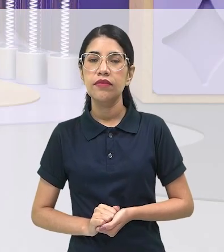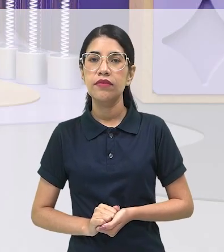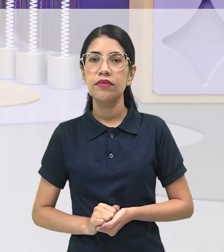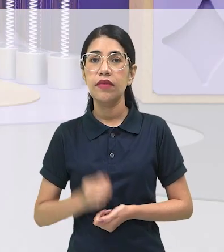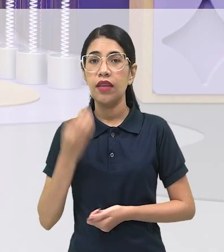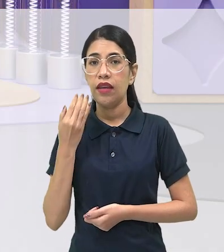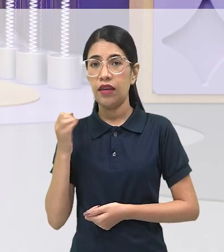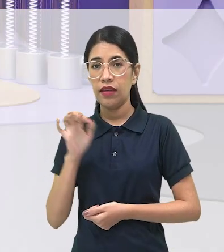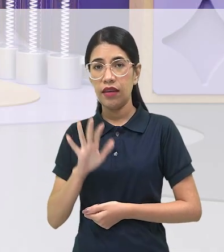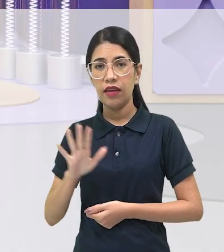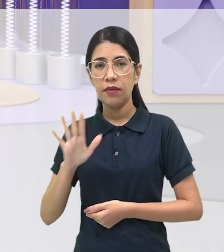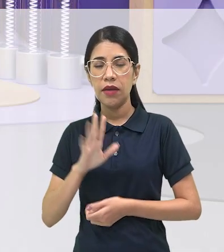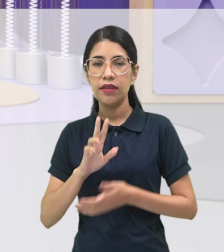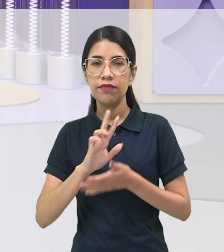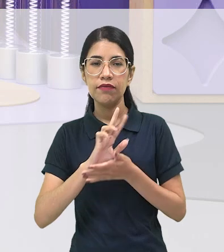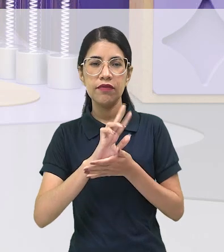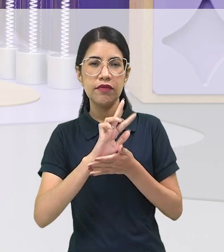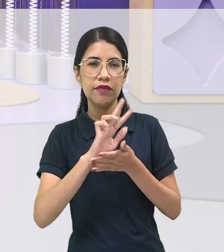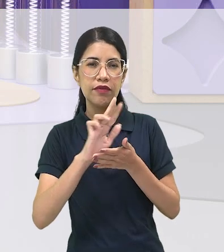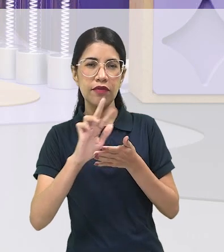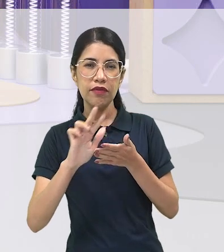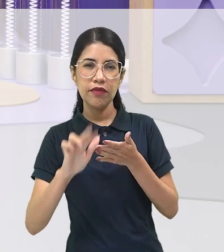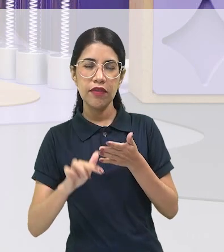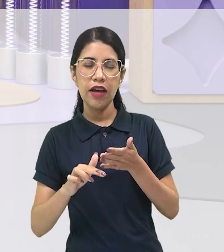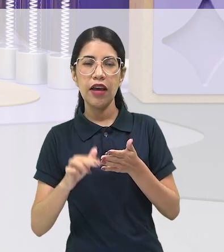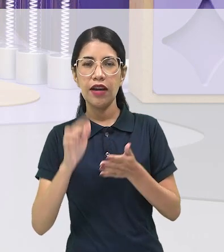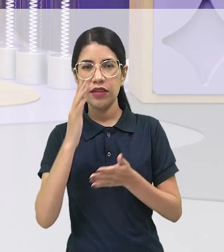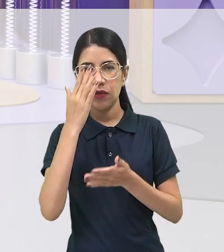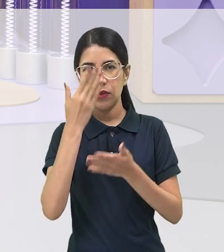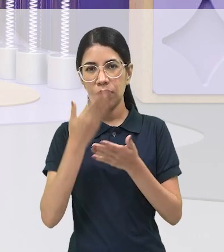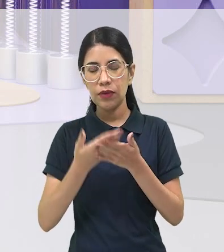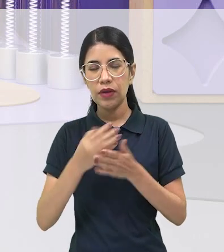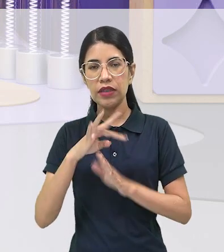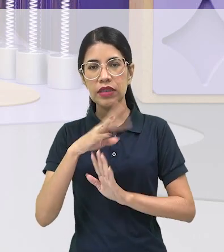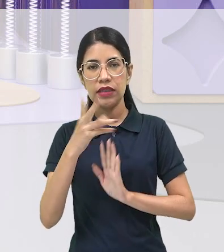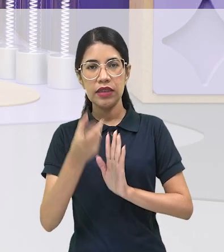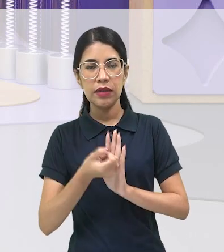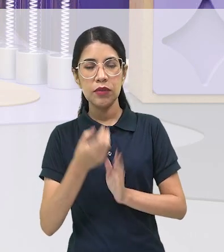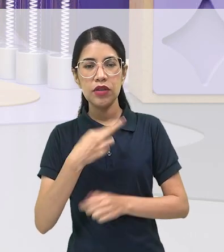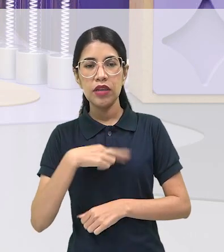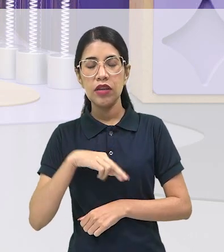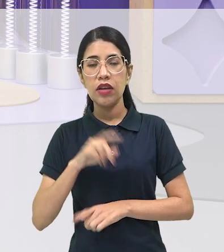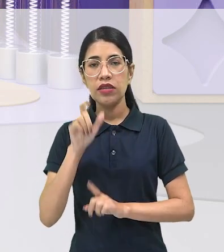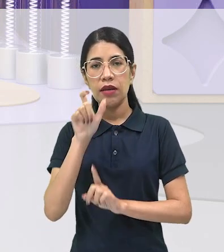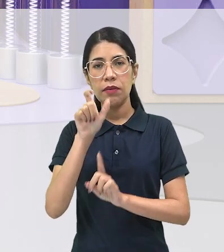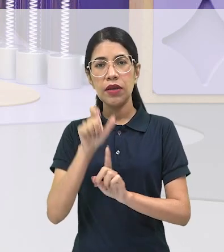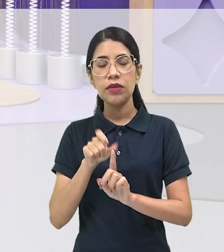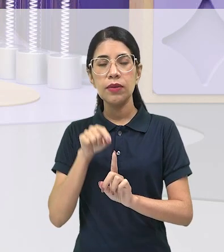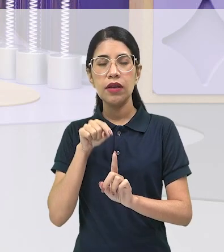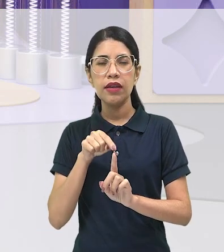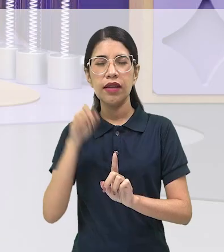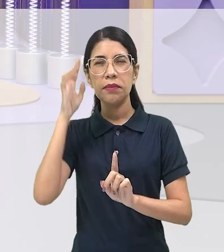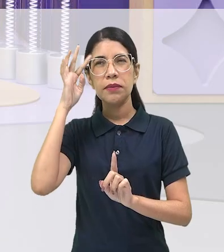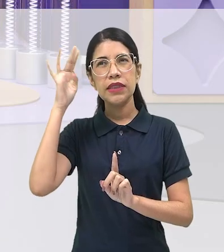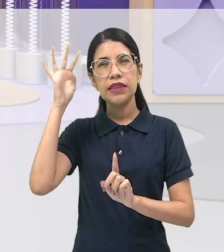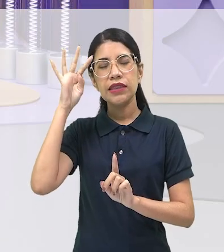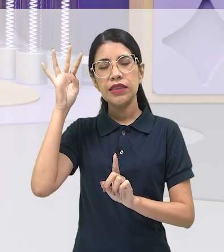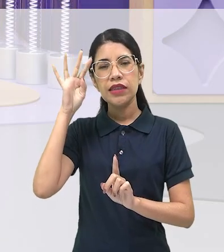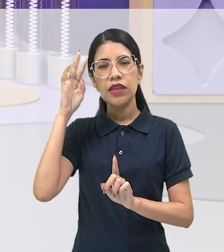Olha aqui do meu lado, aí uma variedade de crenças, de símbolos religiosos e uma pessoa no meio